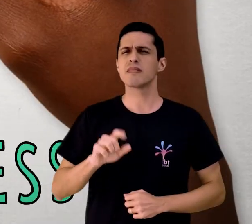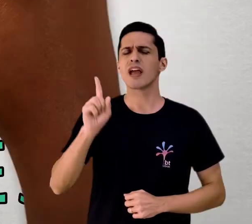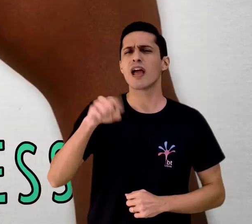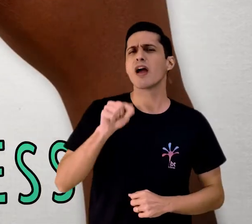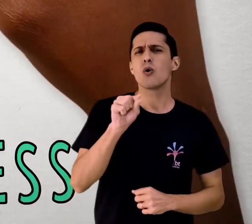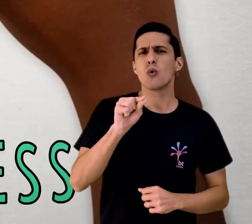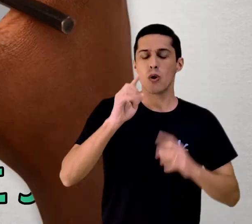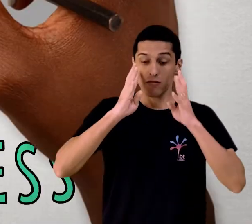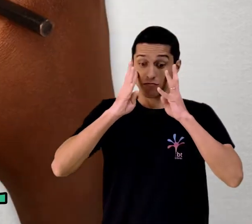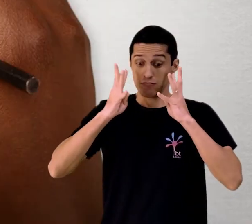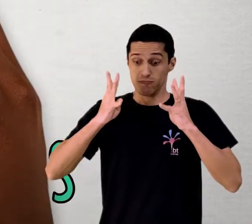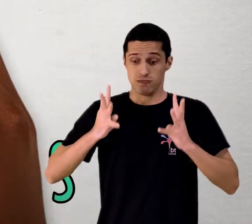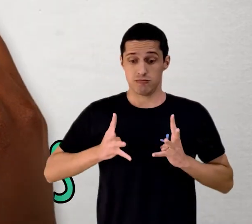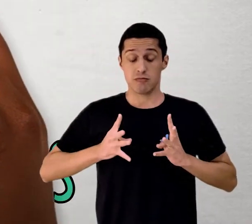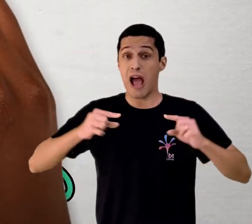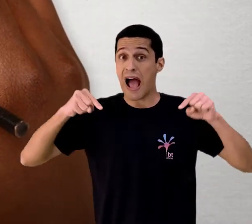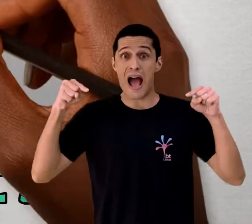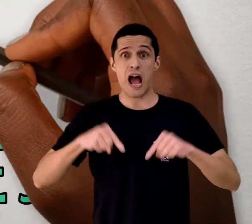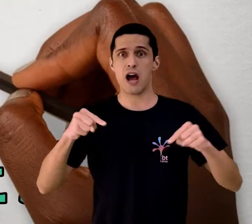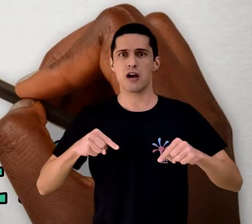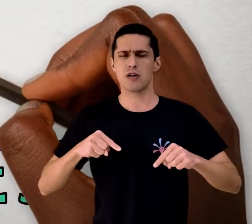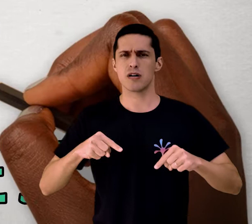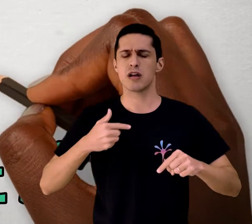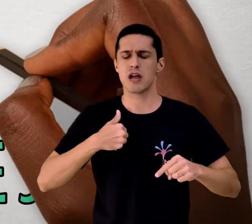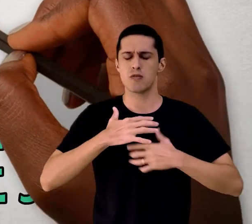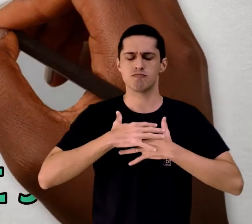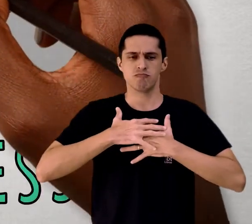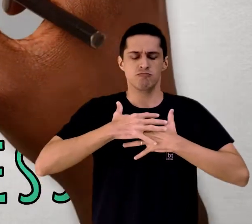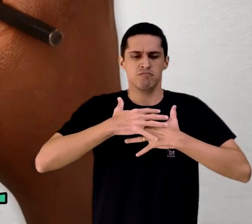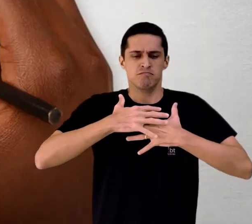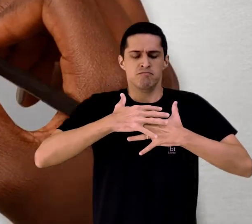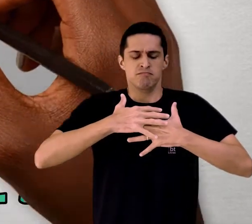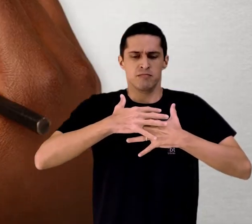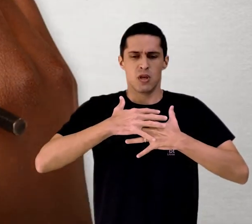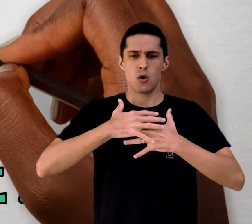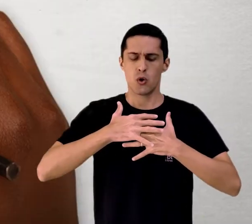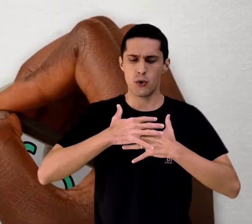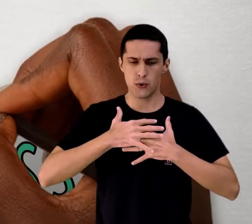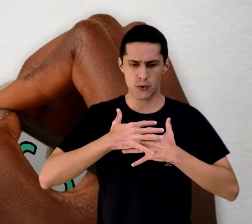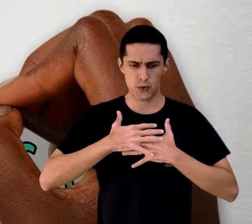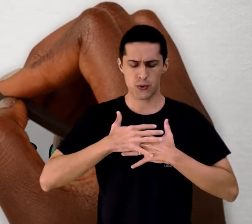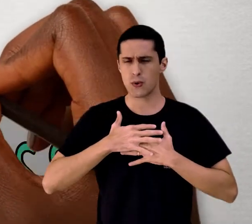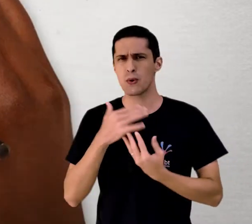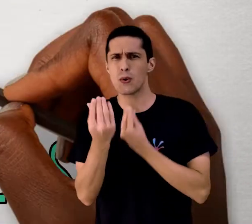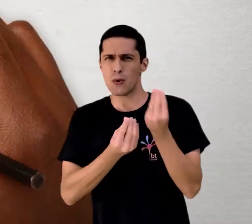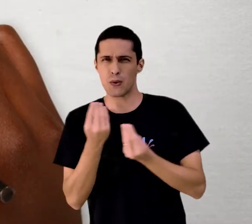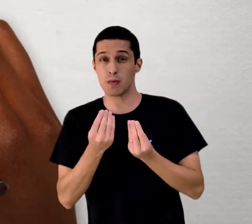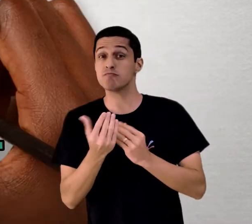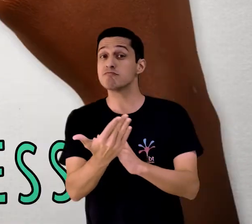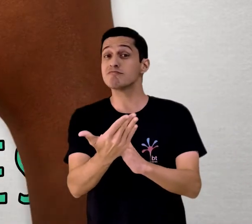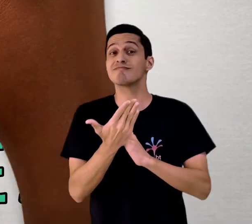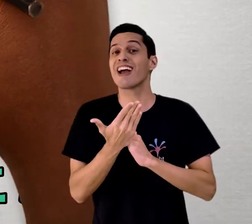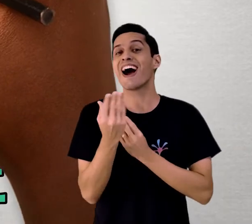consciência em relação ao momento presente através da respiração. O Mindfulness nos auxilia a perceber